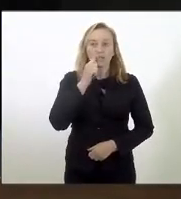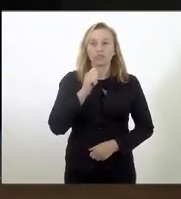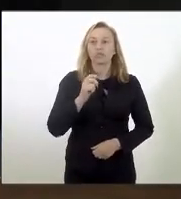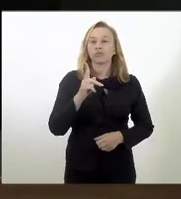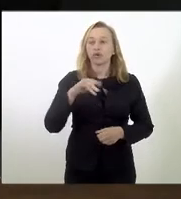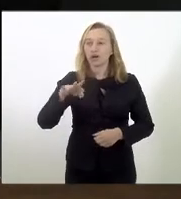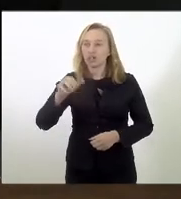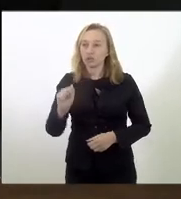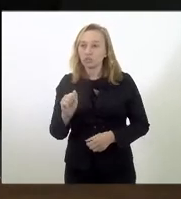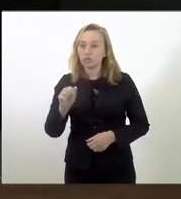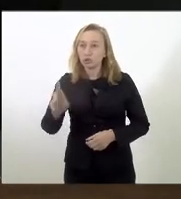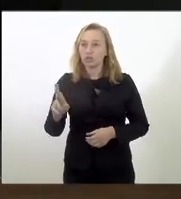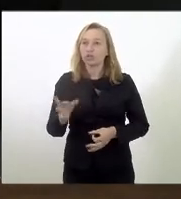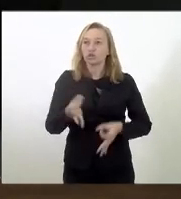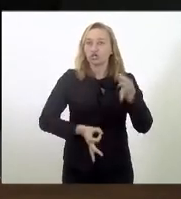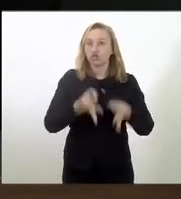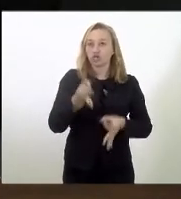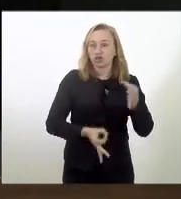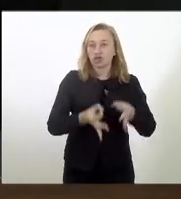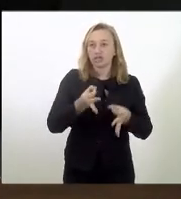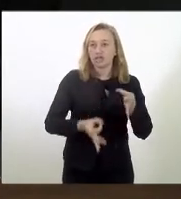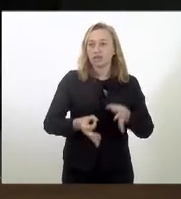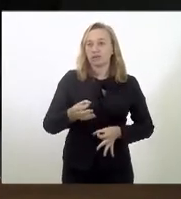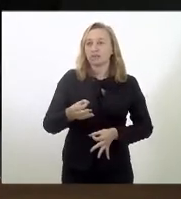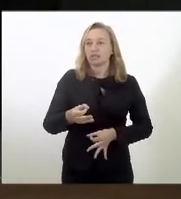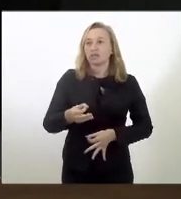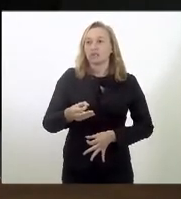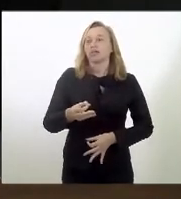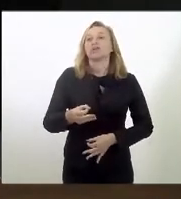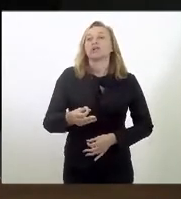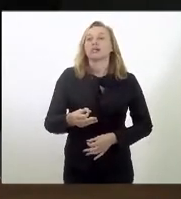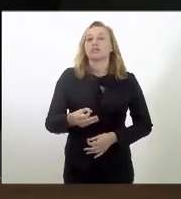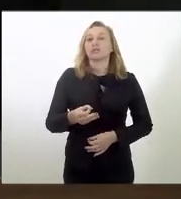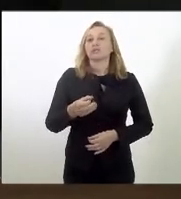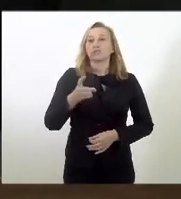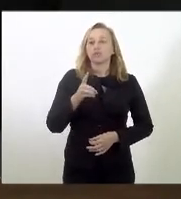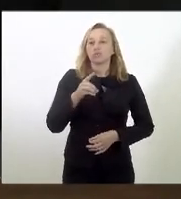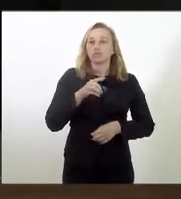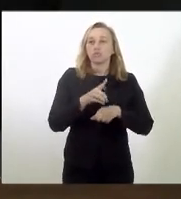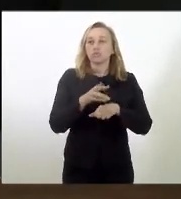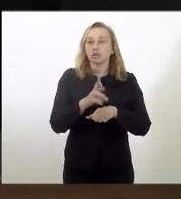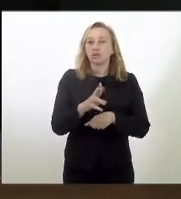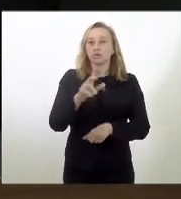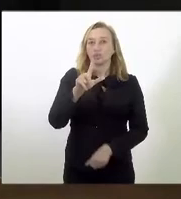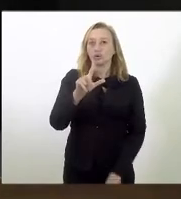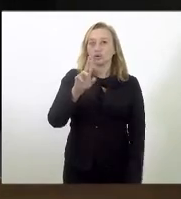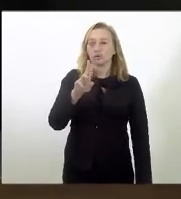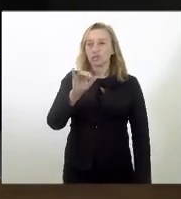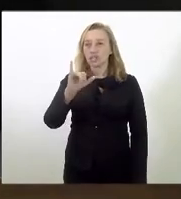Procurador-Geral de Justiça do Ministério Público, doutor Luciano Matos.